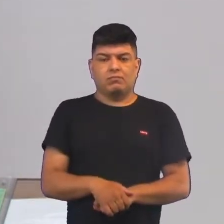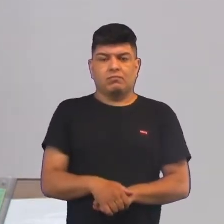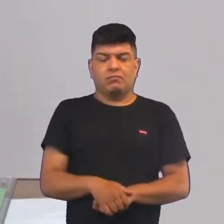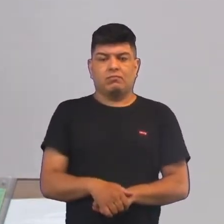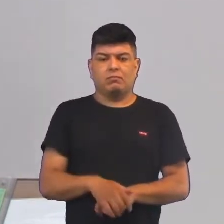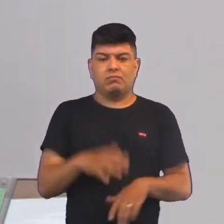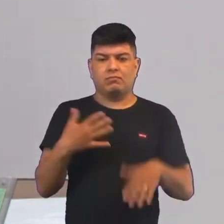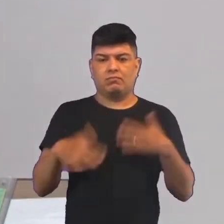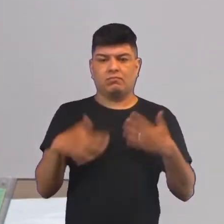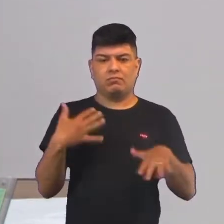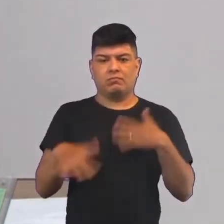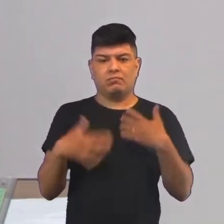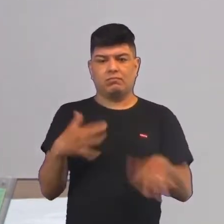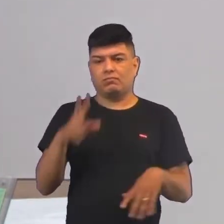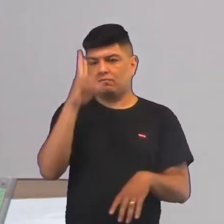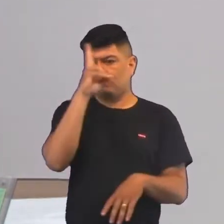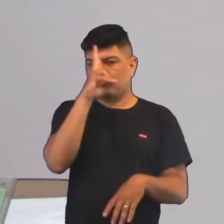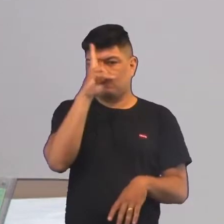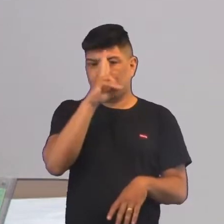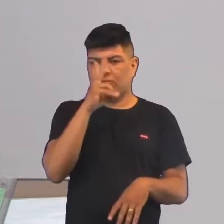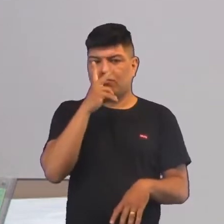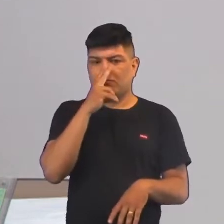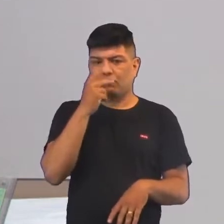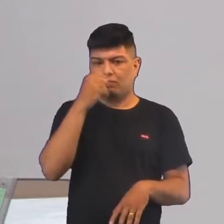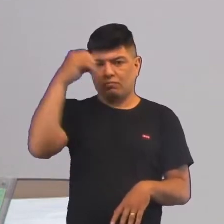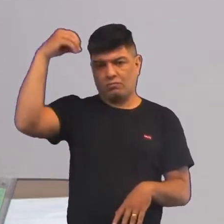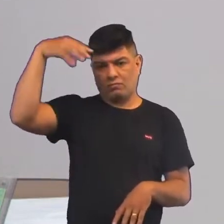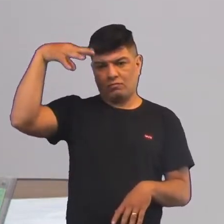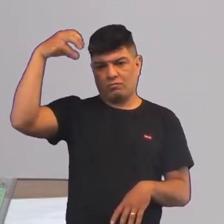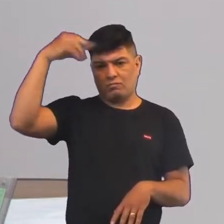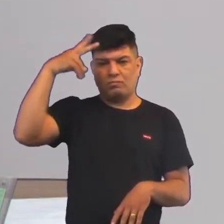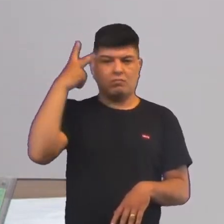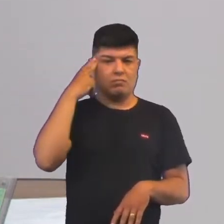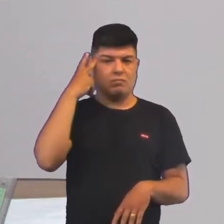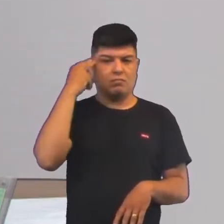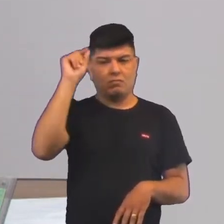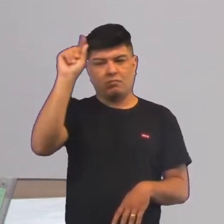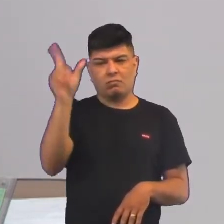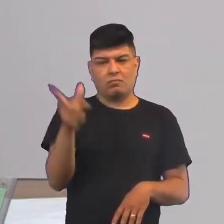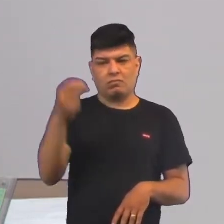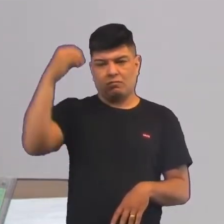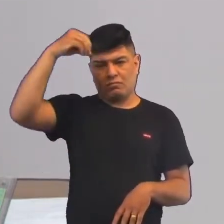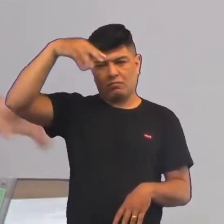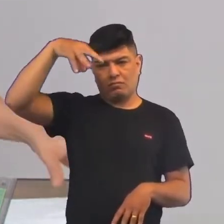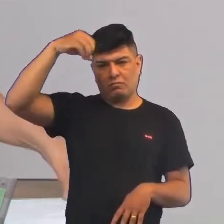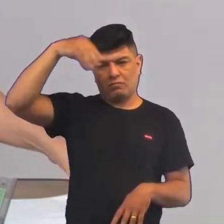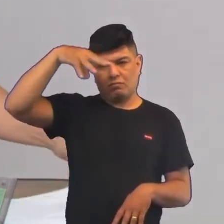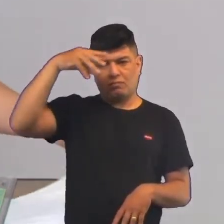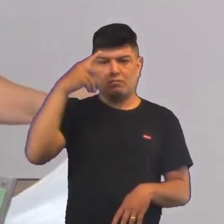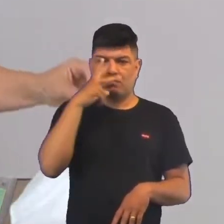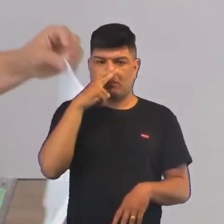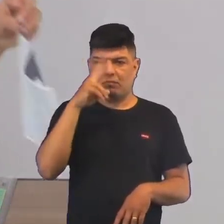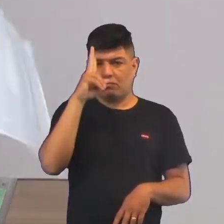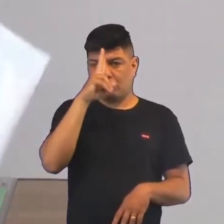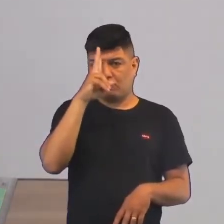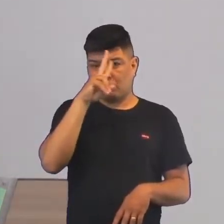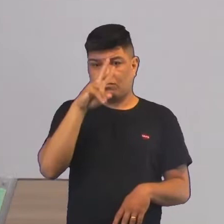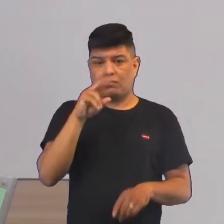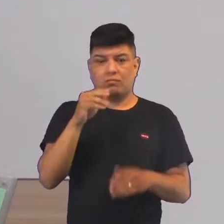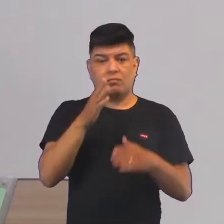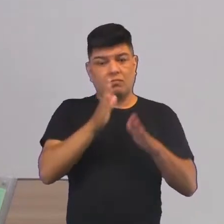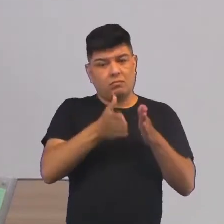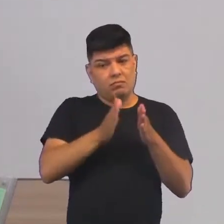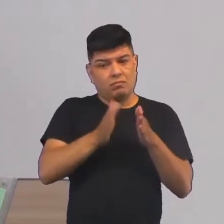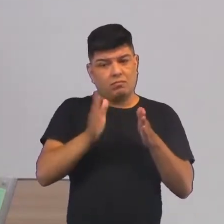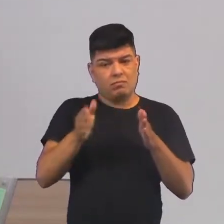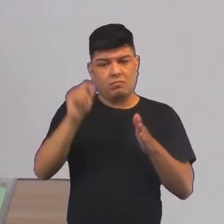sobre esse movimento, e lembrando que a Terra é o satélite natural, a Lua é o satélite natural da Terra, vamos lembrar das fases